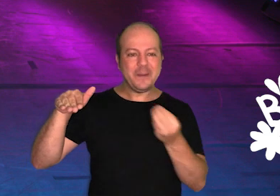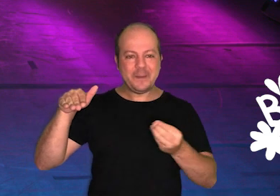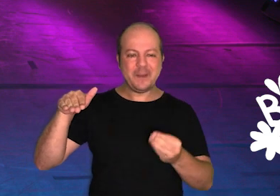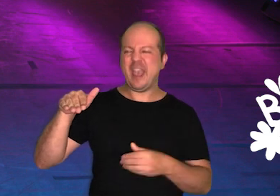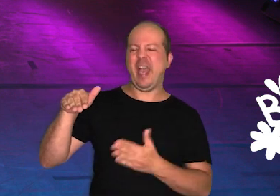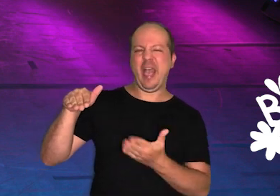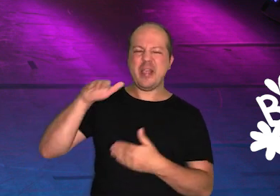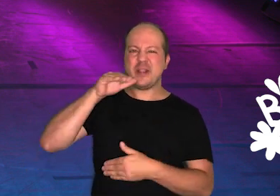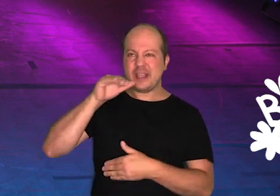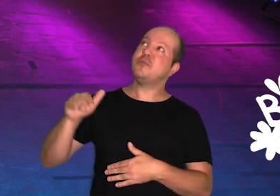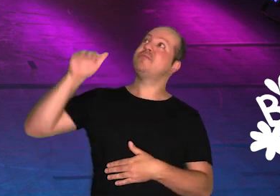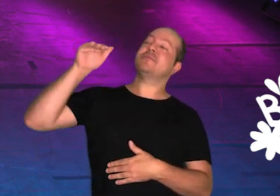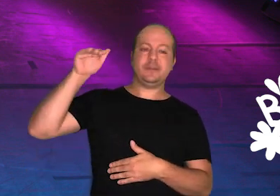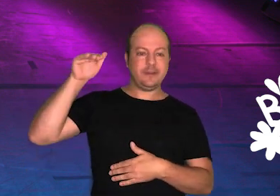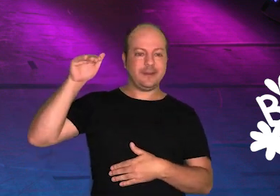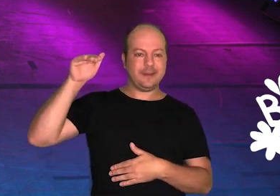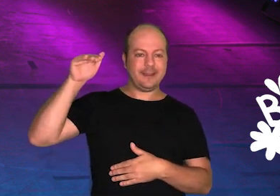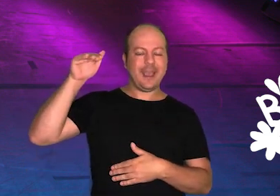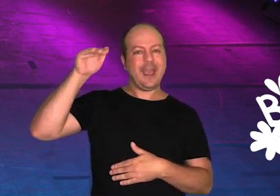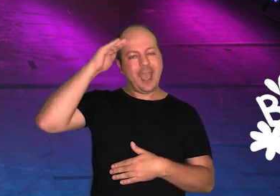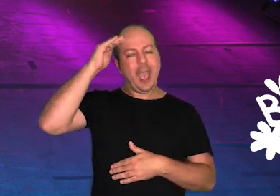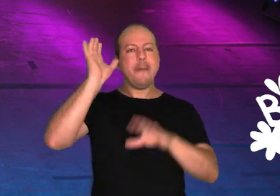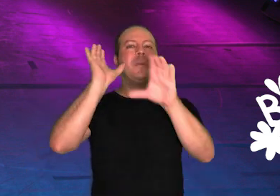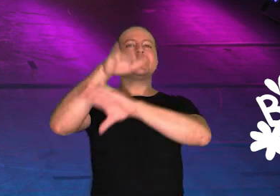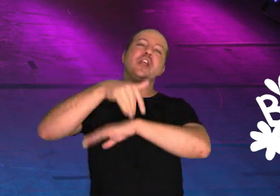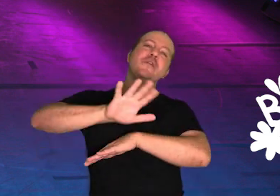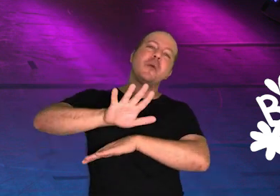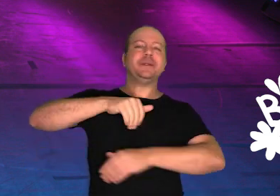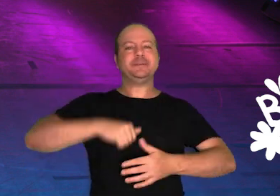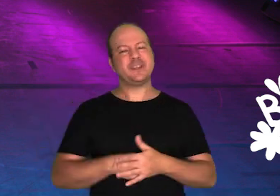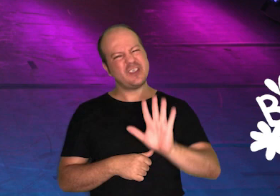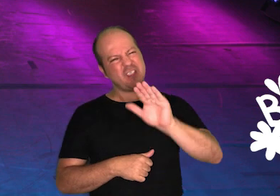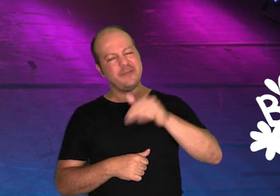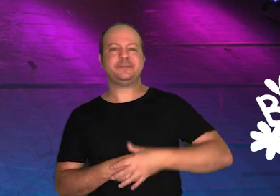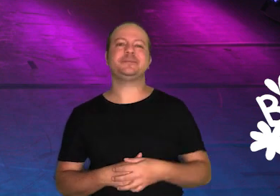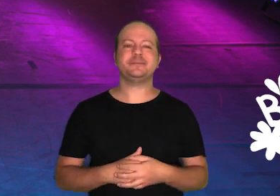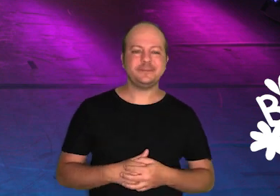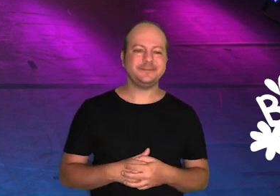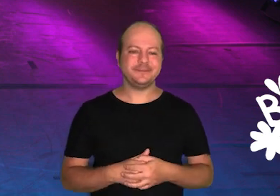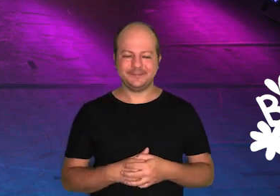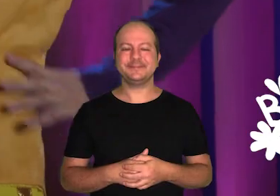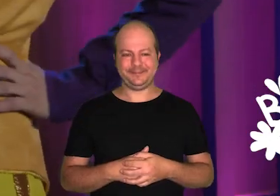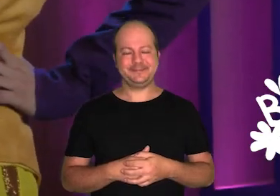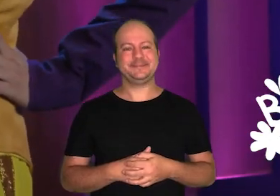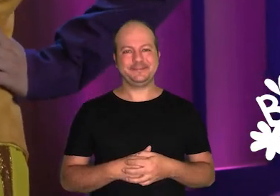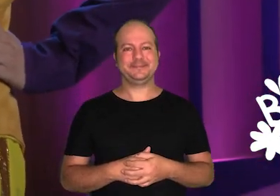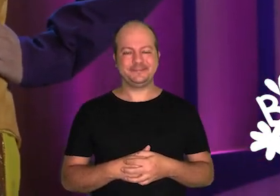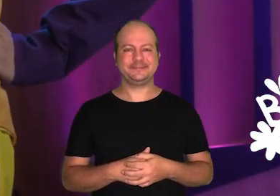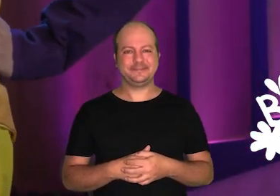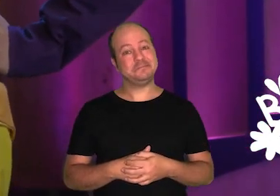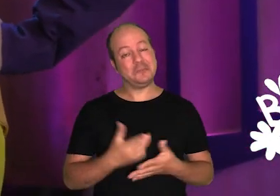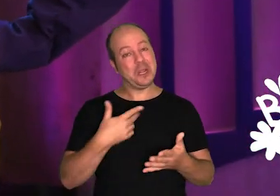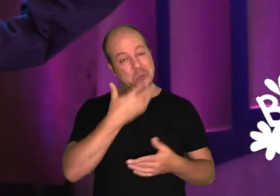Adolescente. Cresce mais. Virou jogador de basquete, vai embora, vai. Tchau. Me liga.